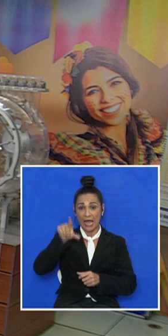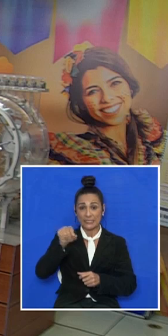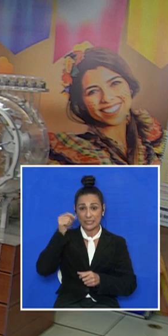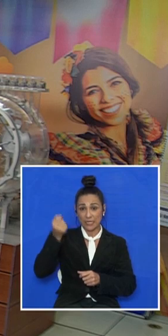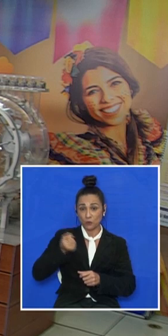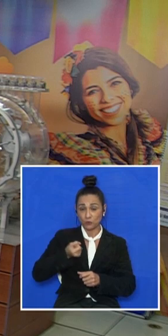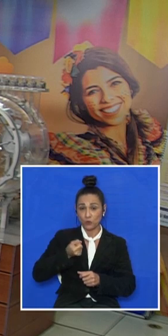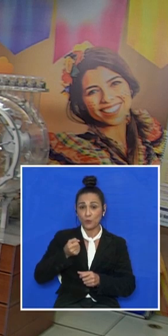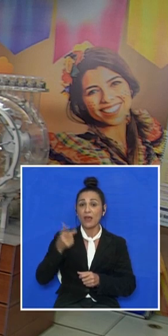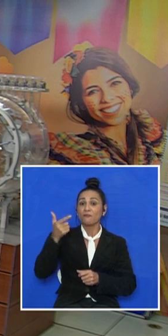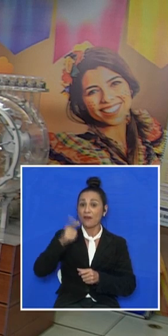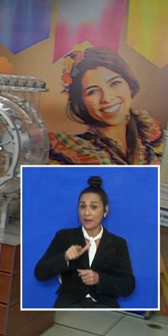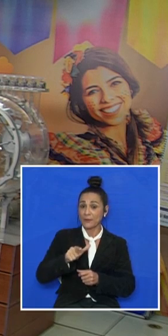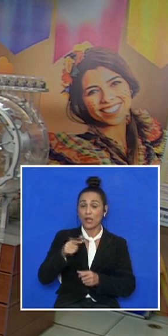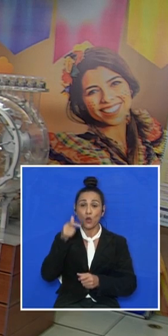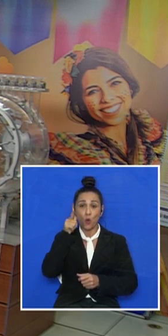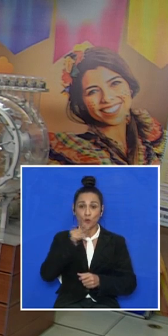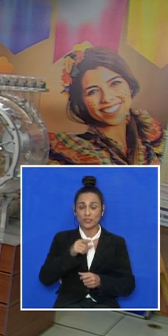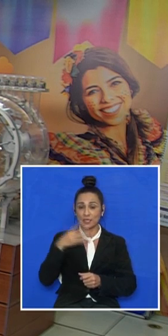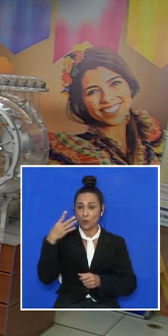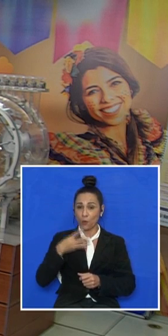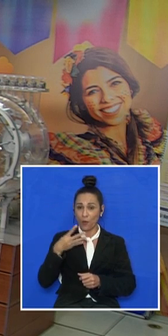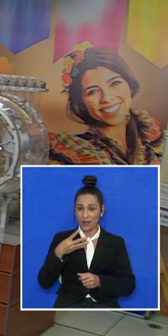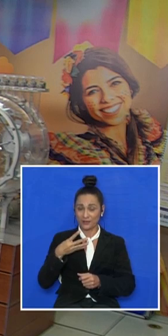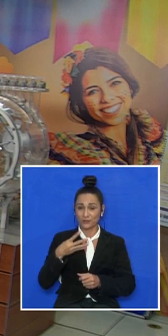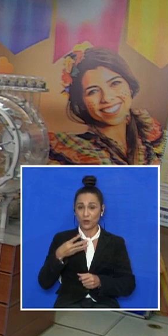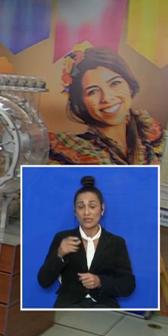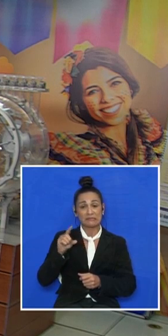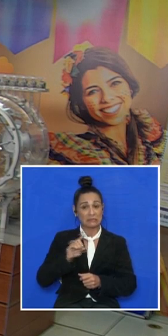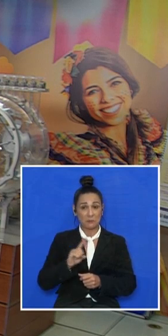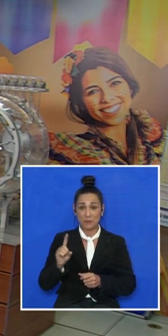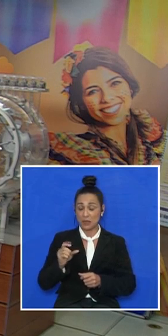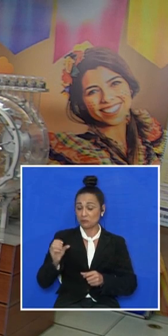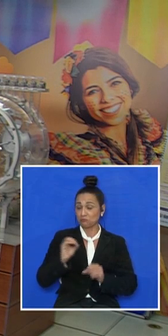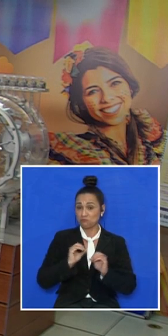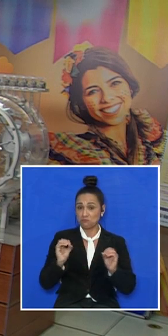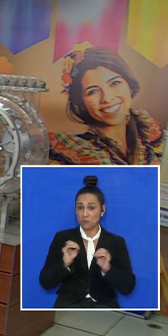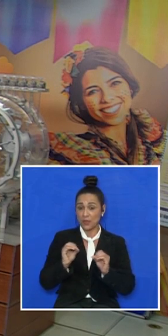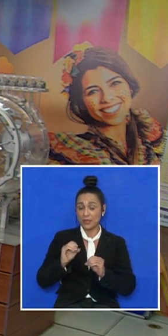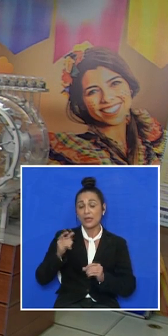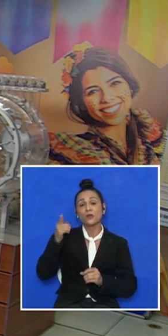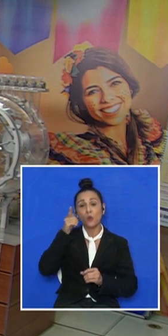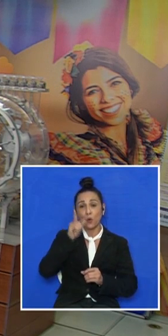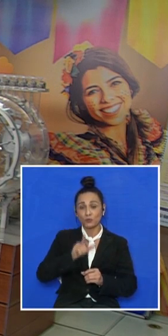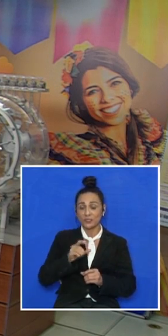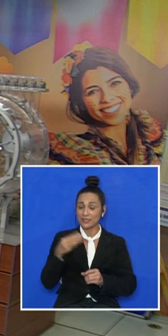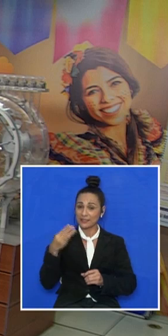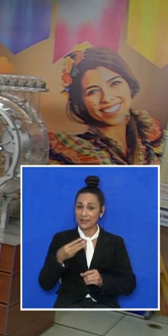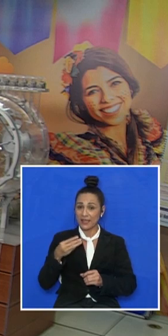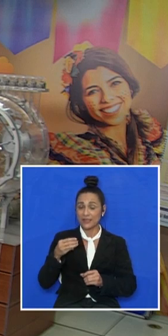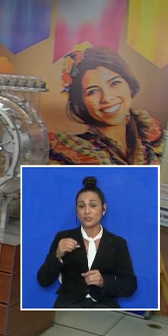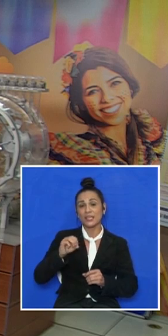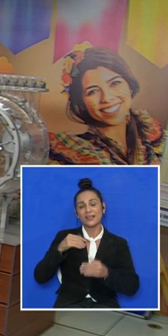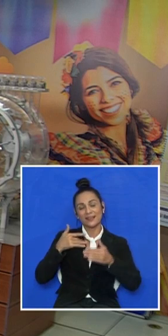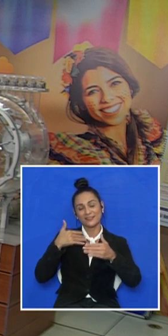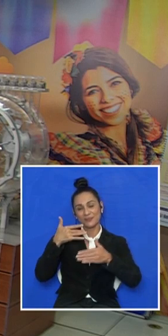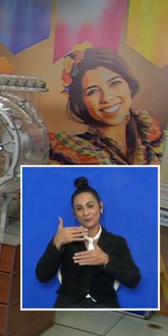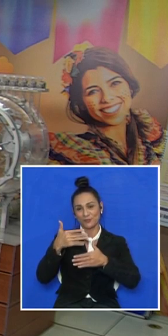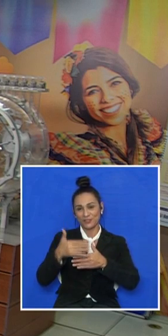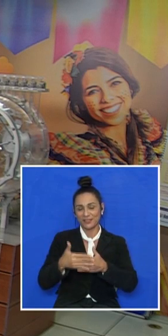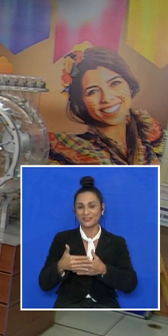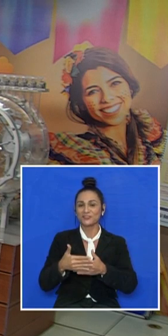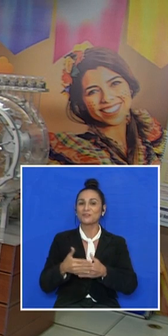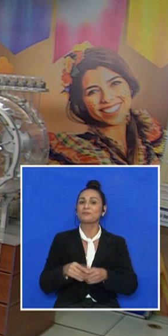na Quina de São João, o prêmio vai para quem acertar 4 dezenas. Se ninguém acertar 4 dezenas, vai para quem acertar 3 dezenas e assim